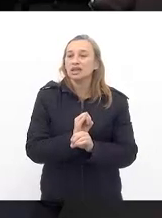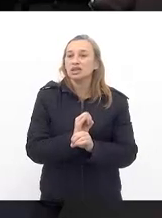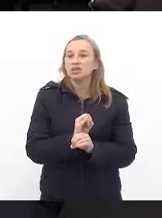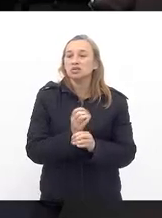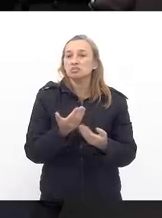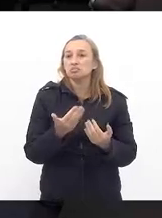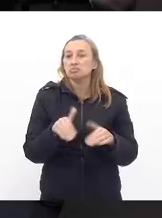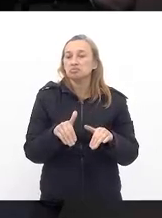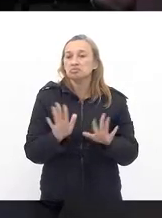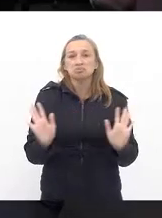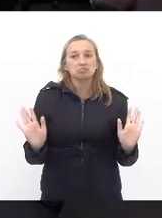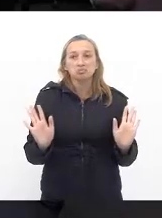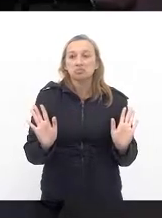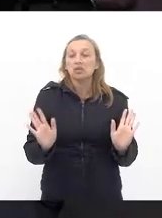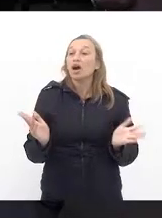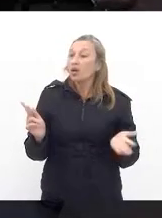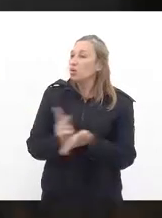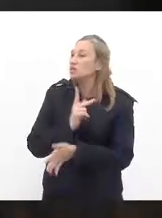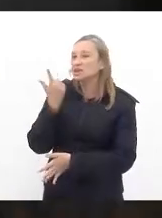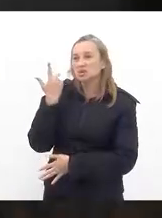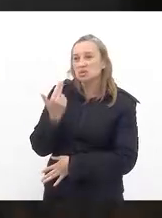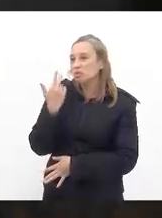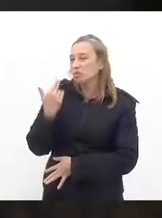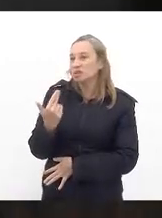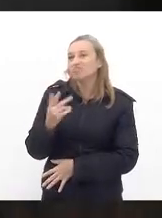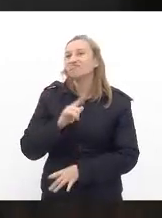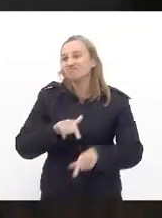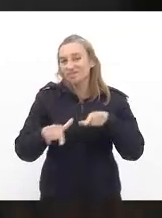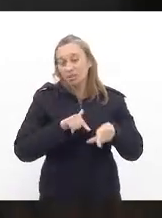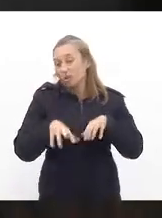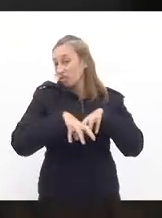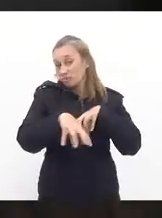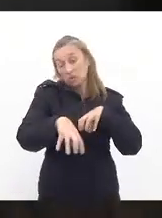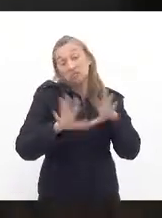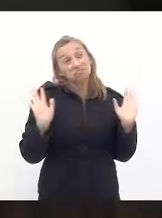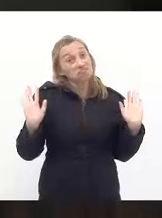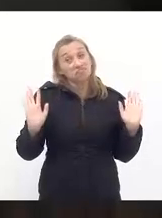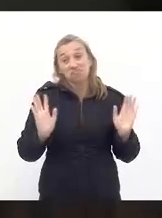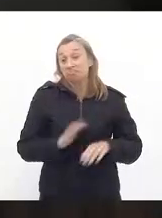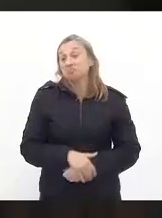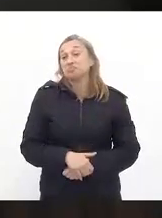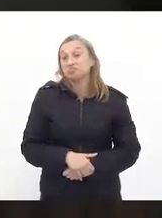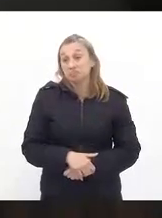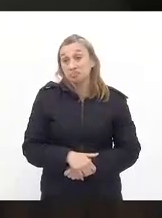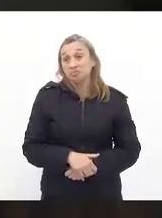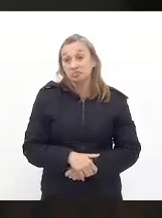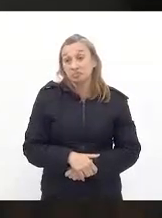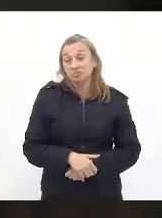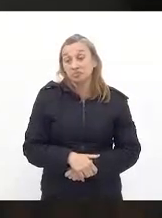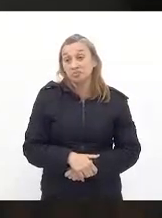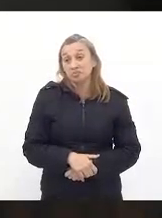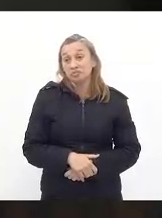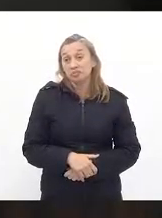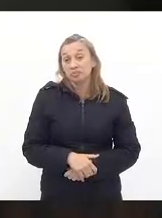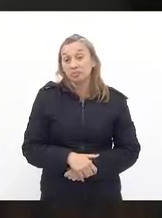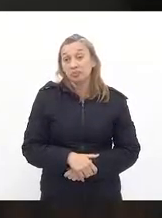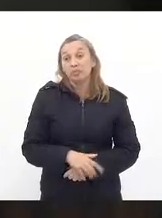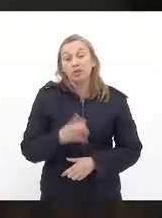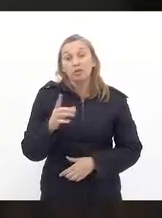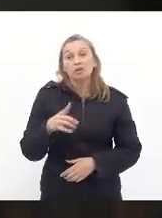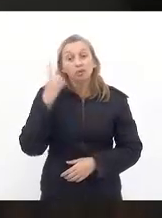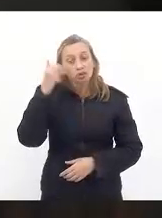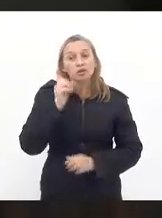e caiu isso acontece várias vezes no trabalho remoto e a gente às vezes abre aqui o